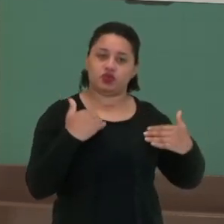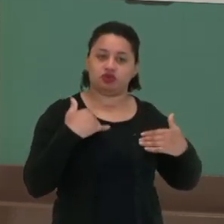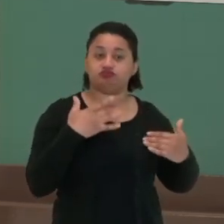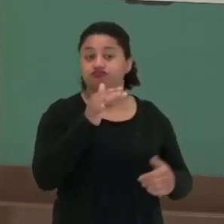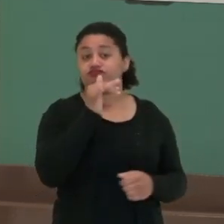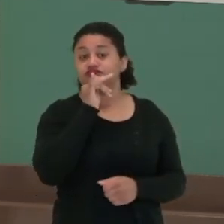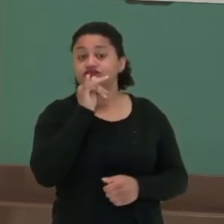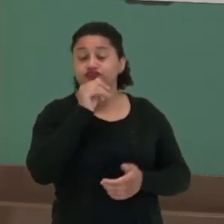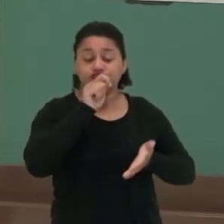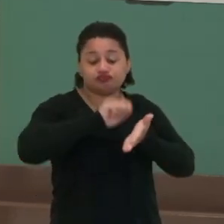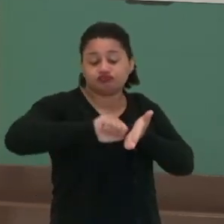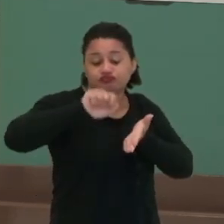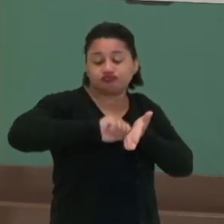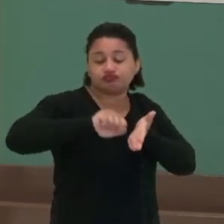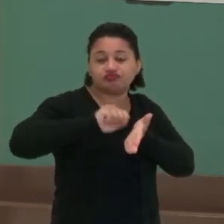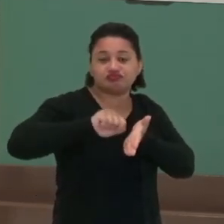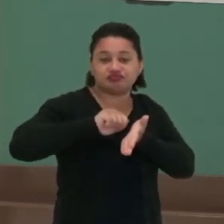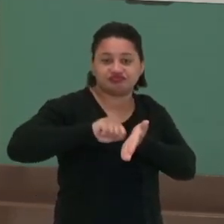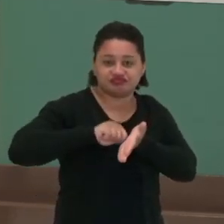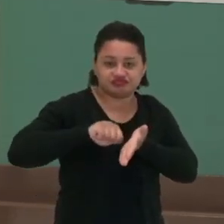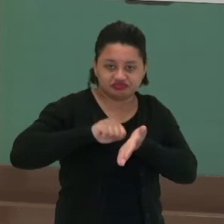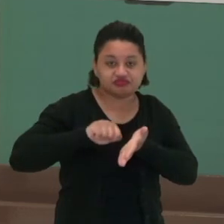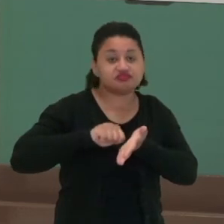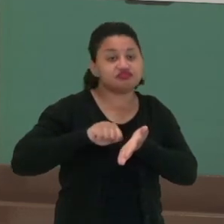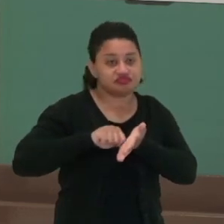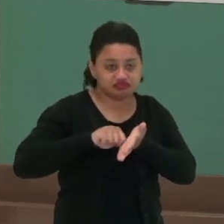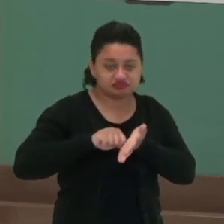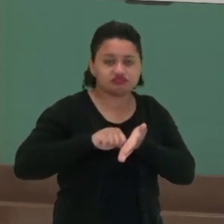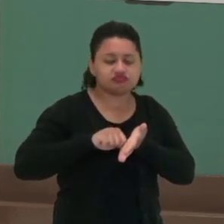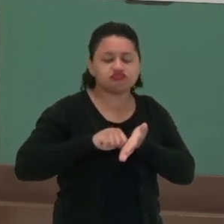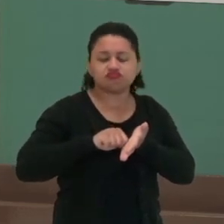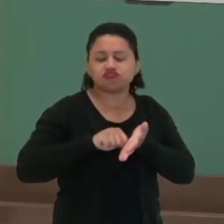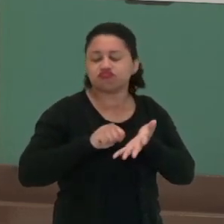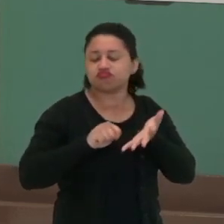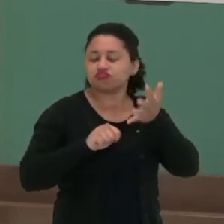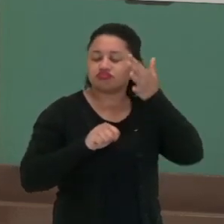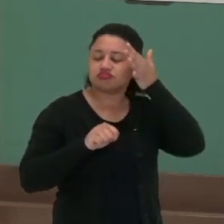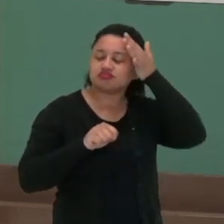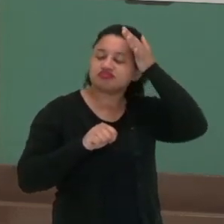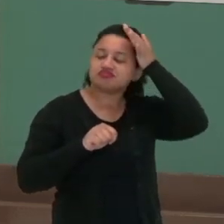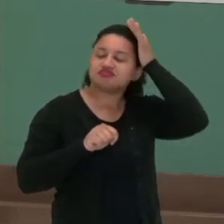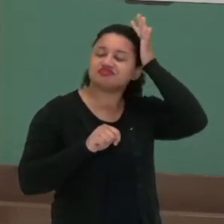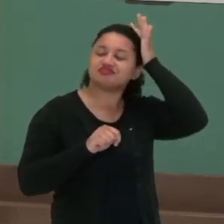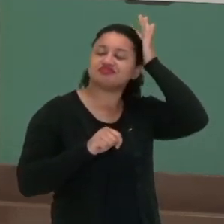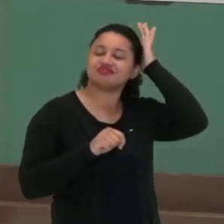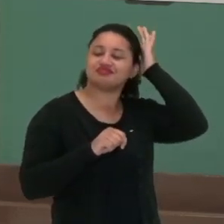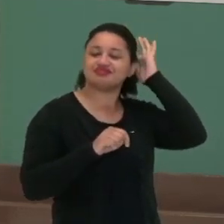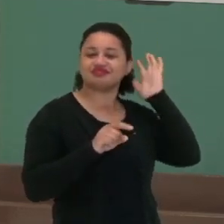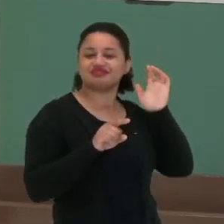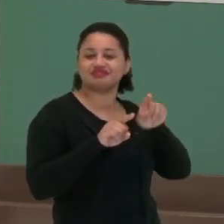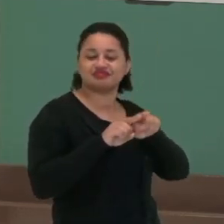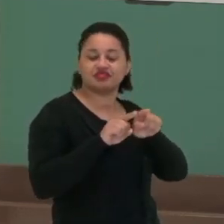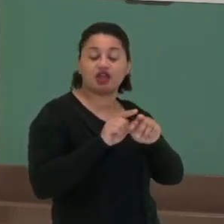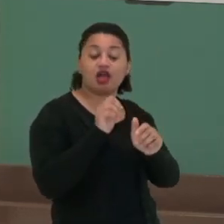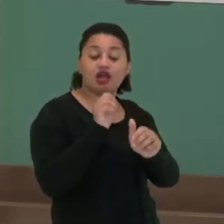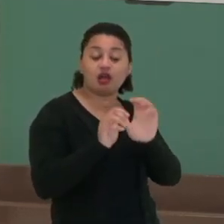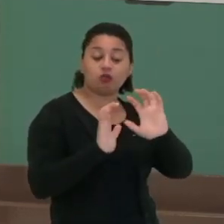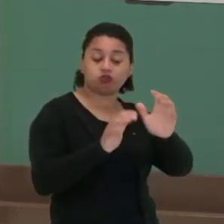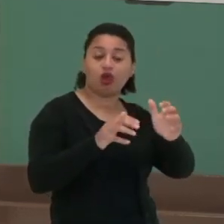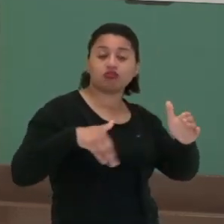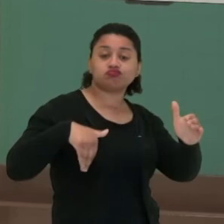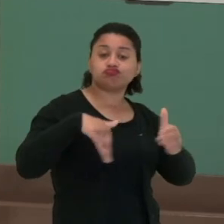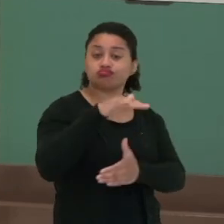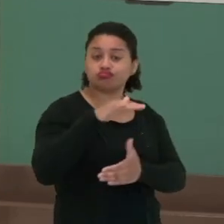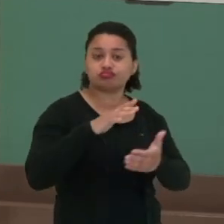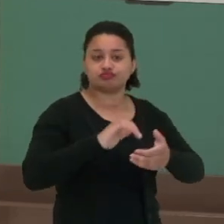Por exemplo, o ato de escrever, passar a mão no cabelo, chutar uma bola, por exemplo.